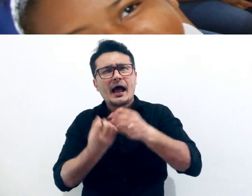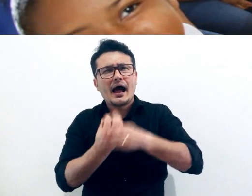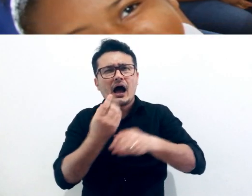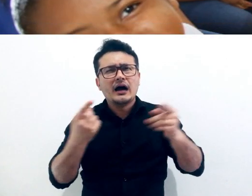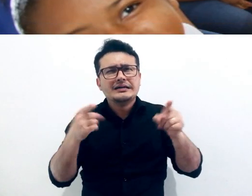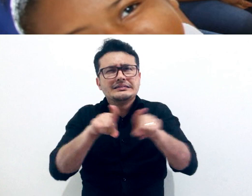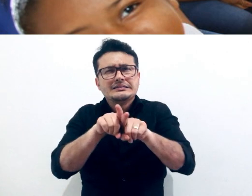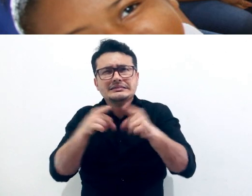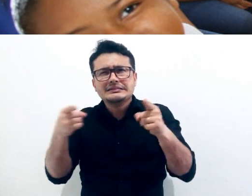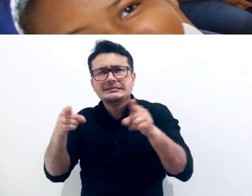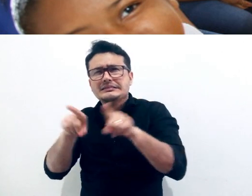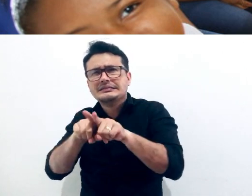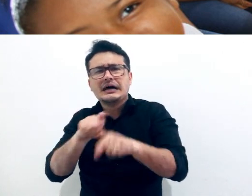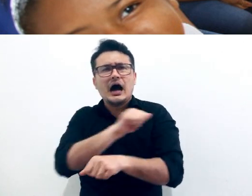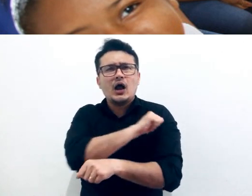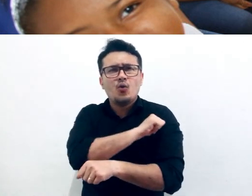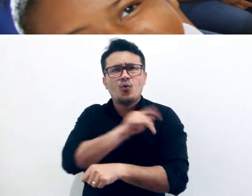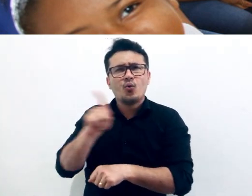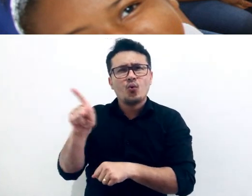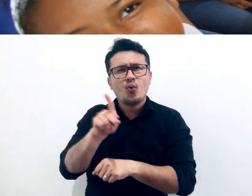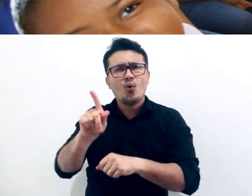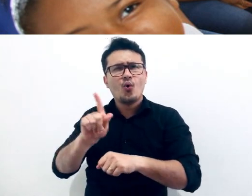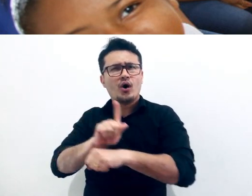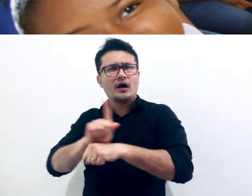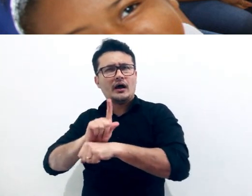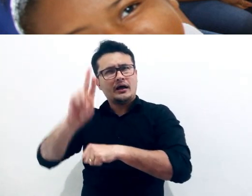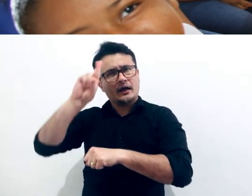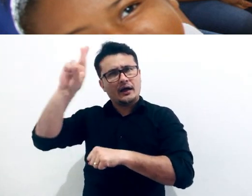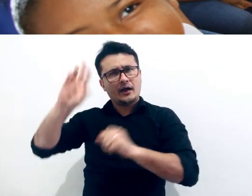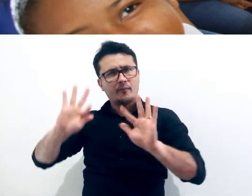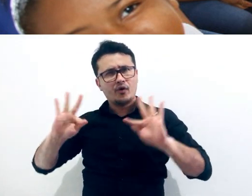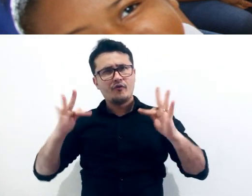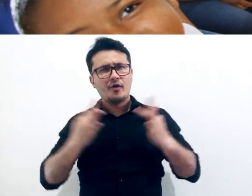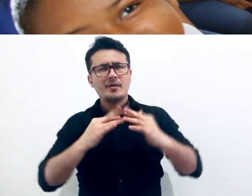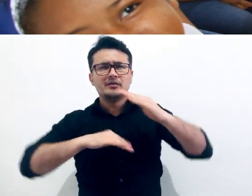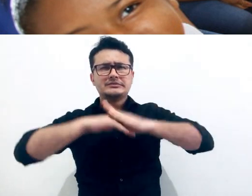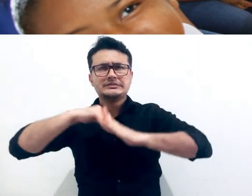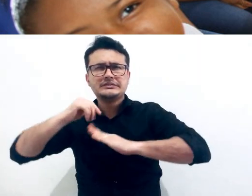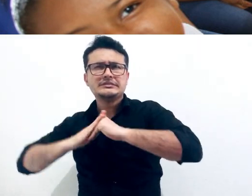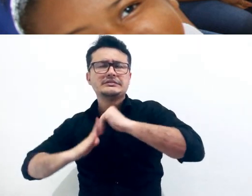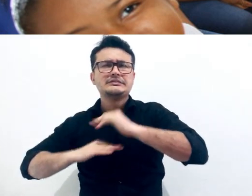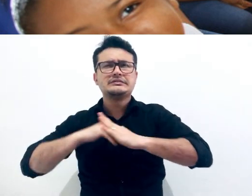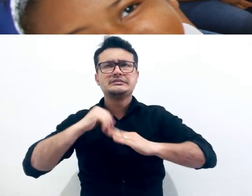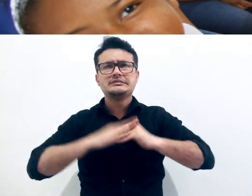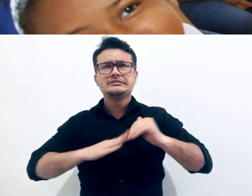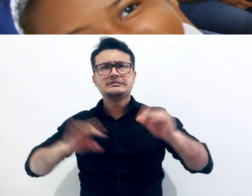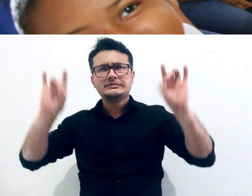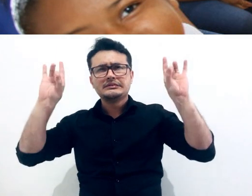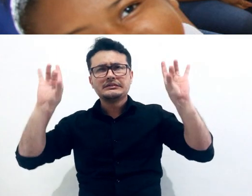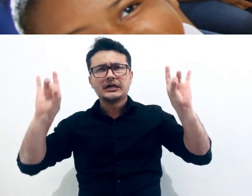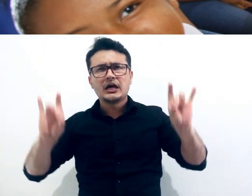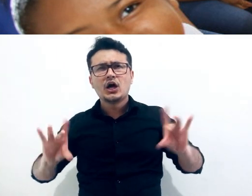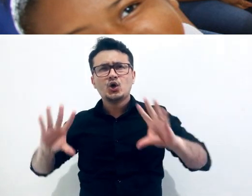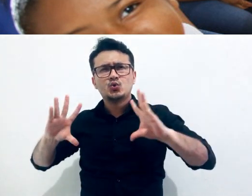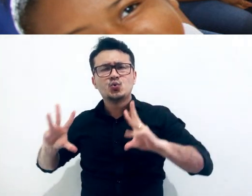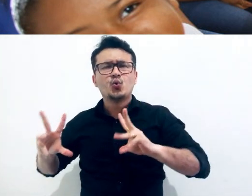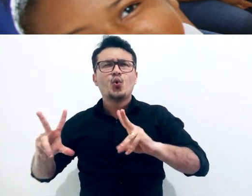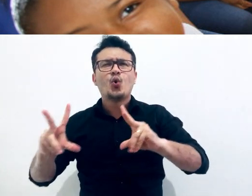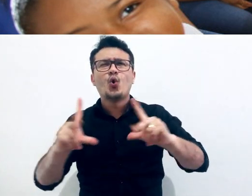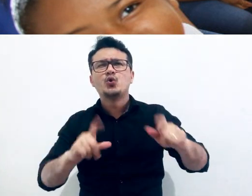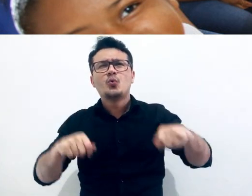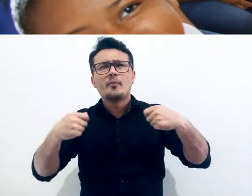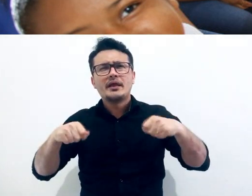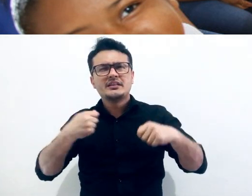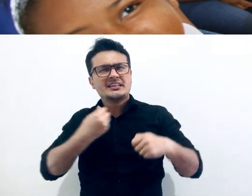Outro desafio é criar redes de apoio entre alunos, docentes, gestores escolares, famílias e profissionais